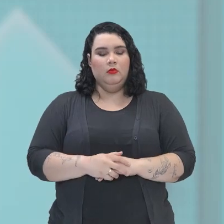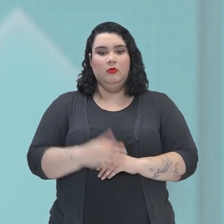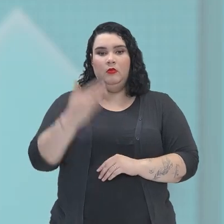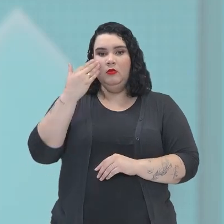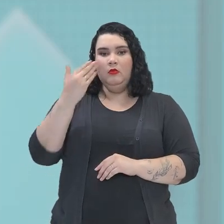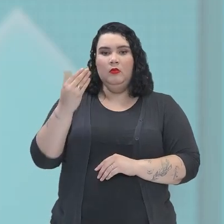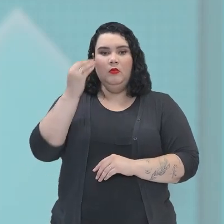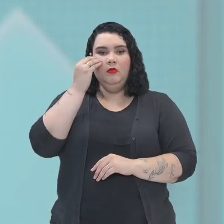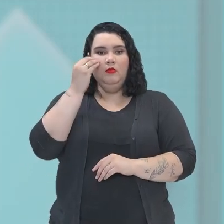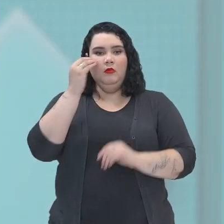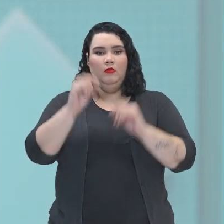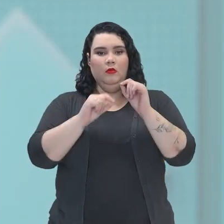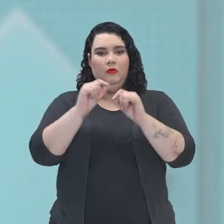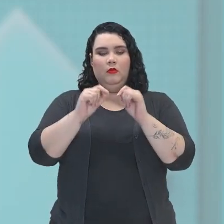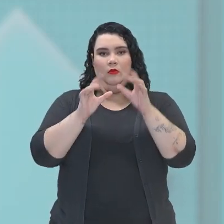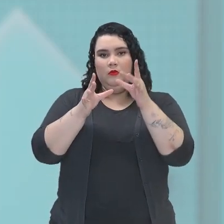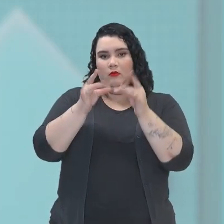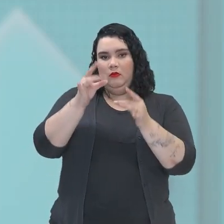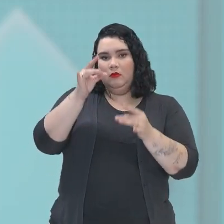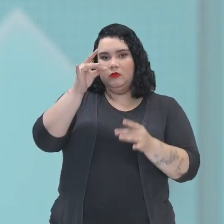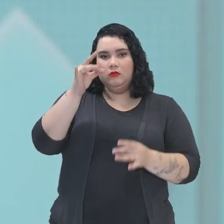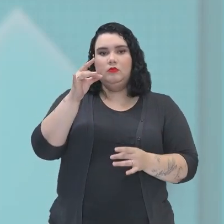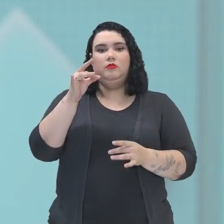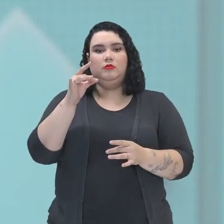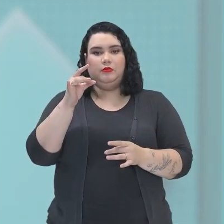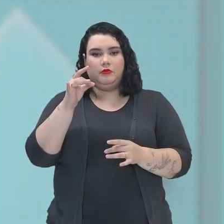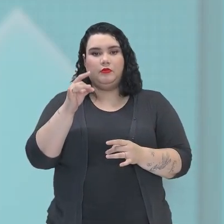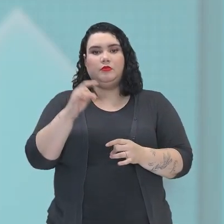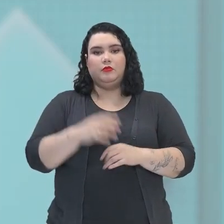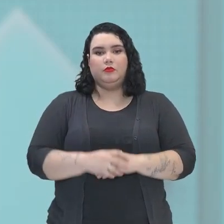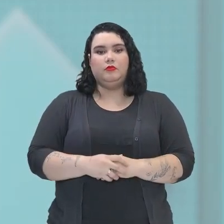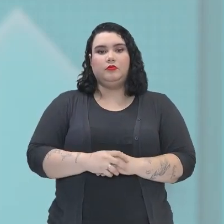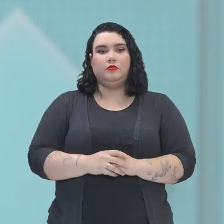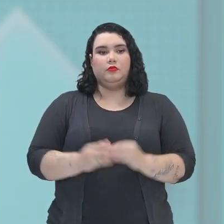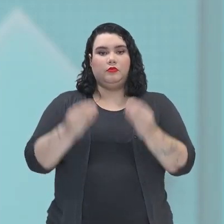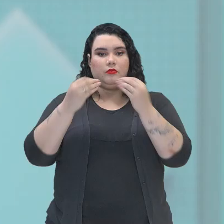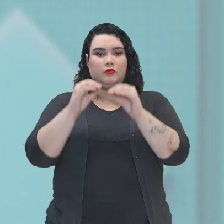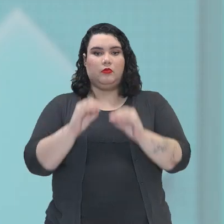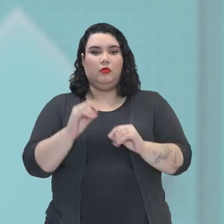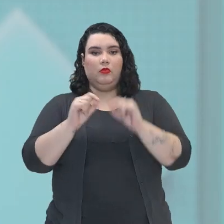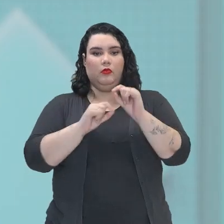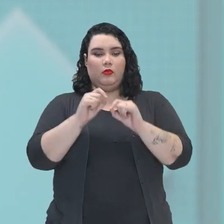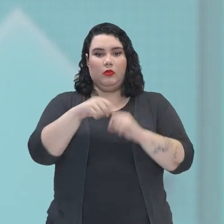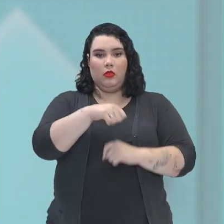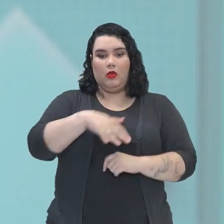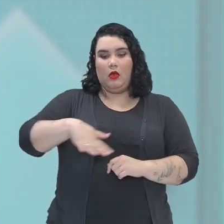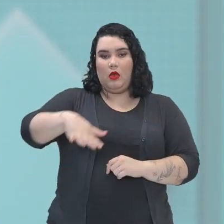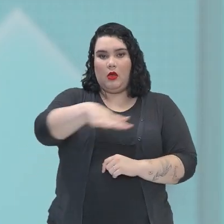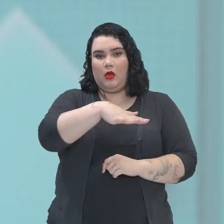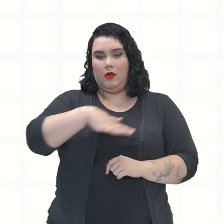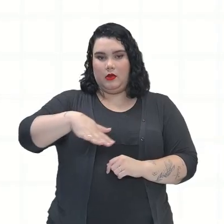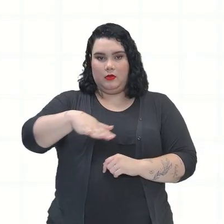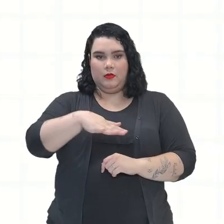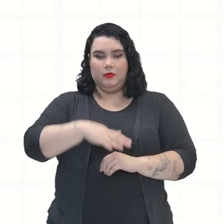aqui mais detalhadamente, com as dimensões colocadas, a área do jogo do